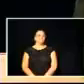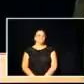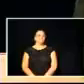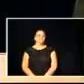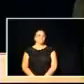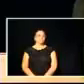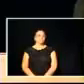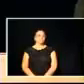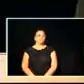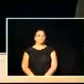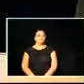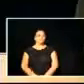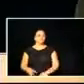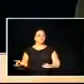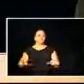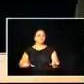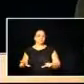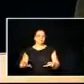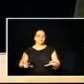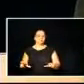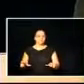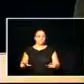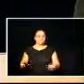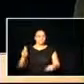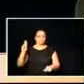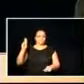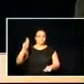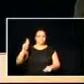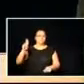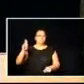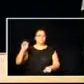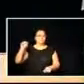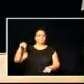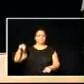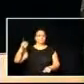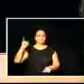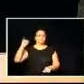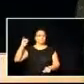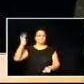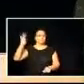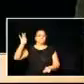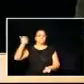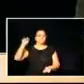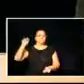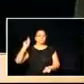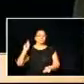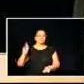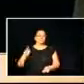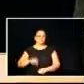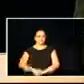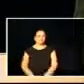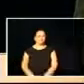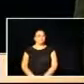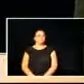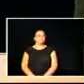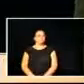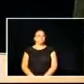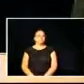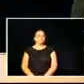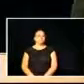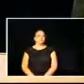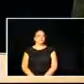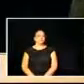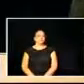votando aqui hoje, não tem dúvida que vai ser aprovado pela Câmara, porque não tem nenhuma objeção em reconhecer de fato quem constrói,